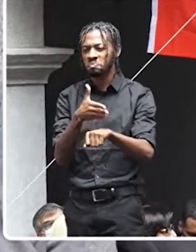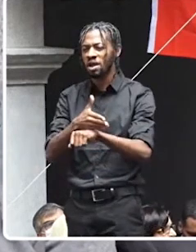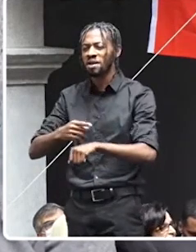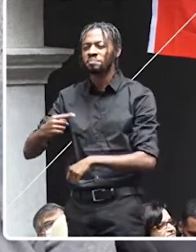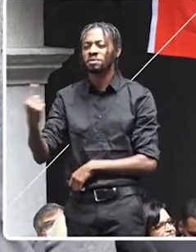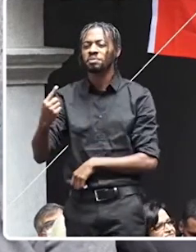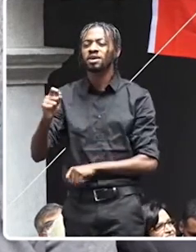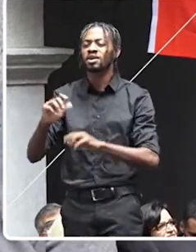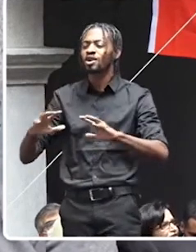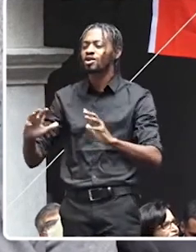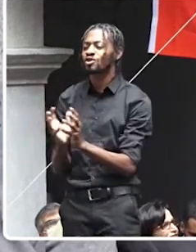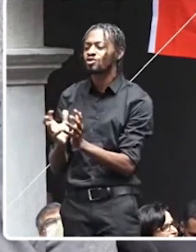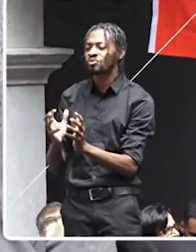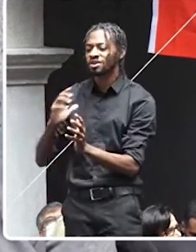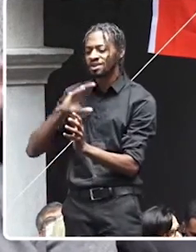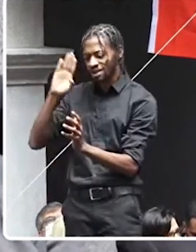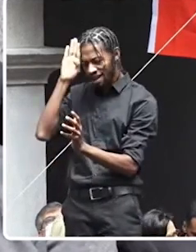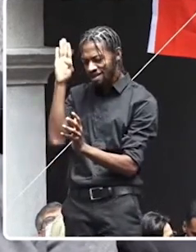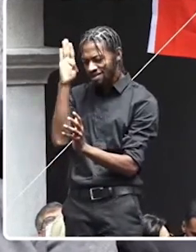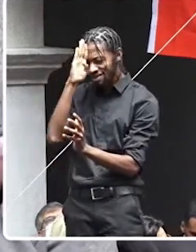primeira geração acadêmica